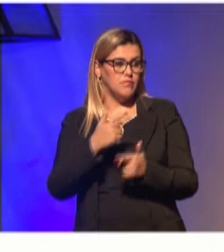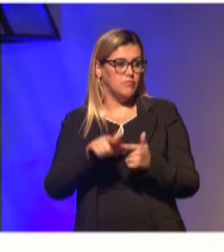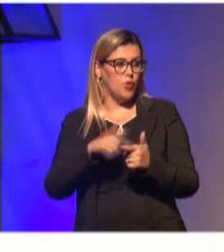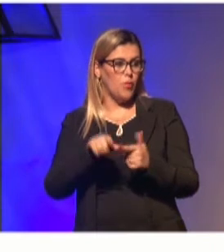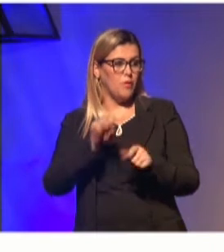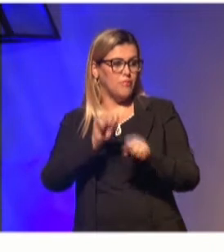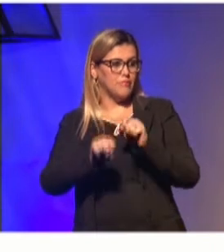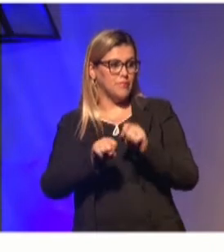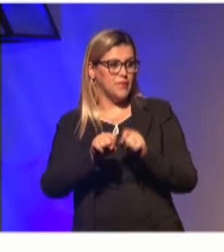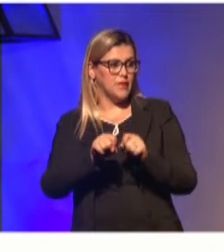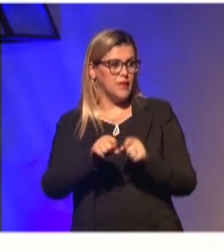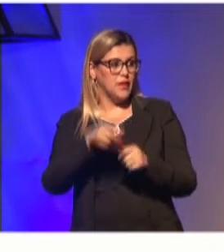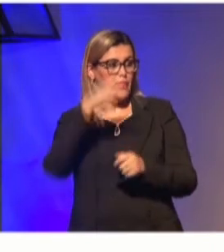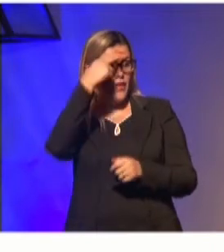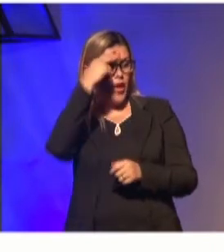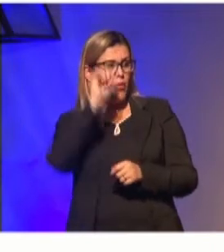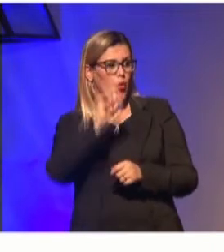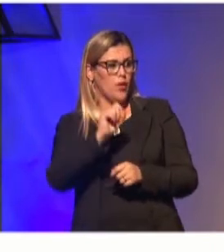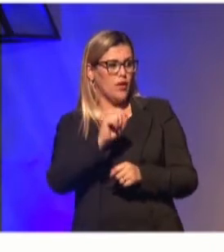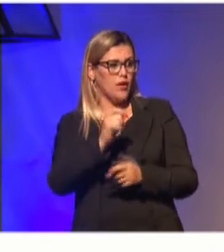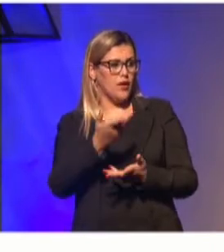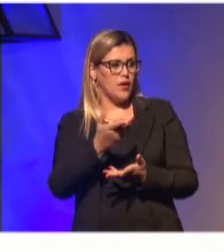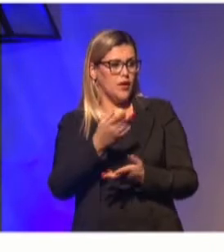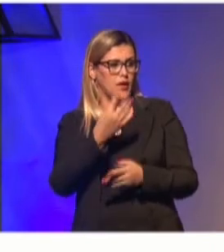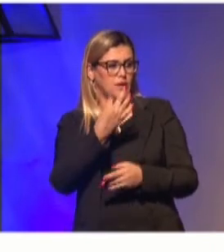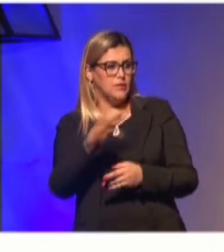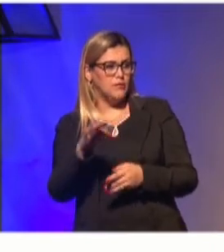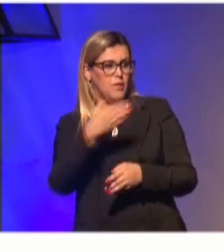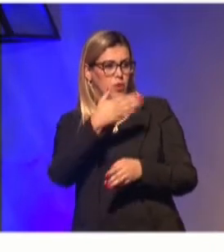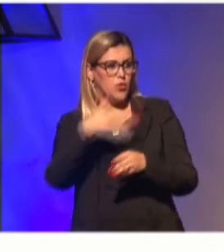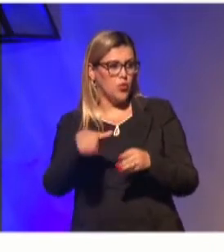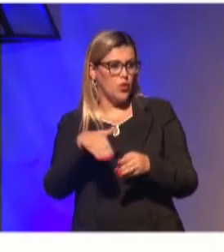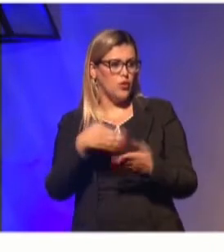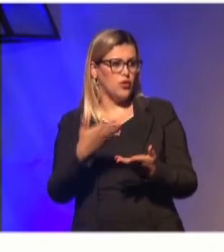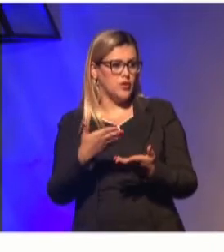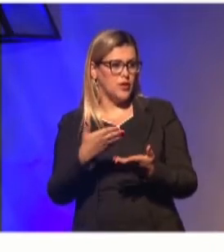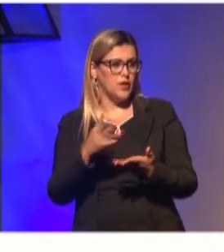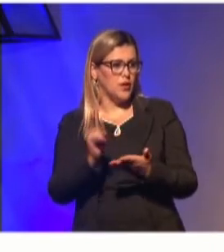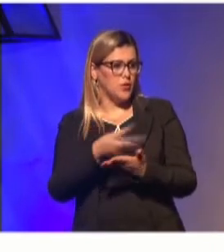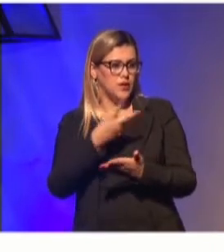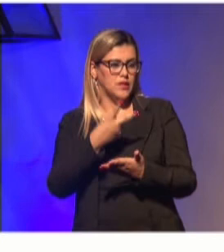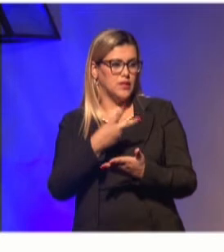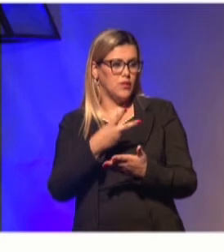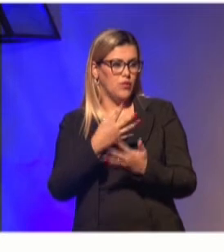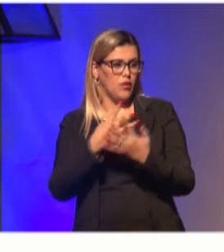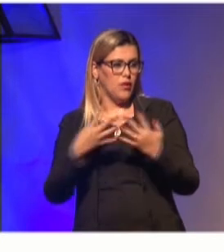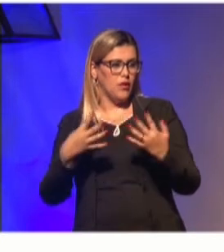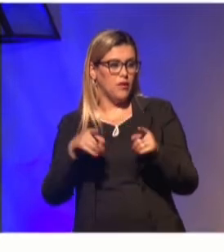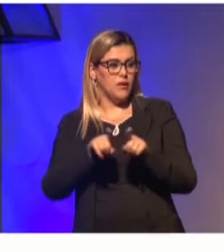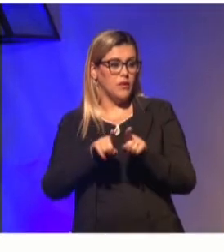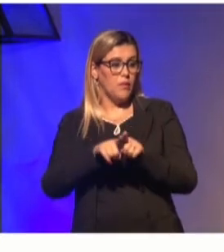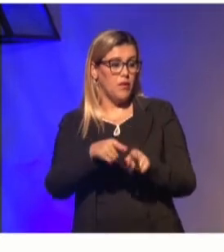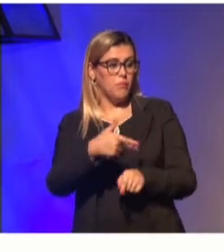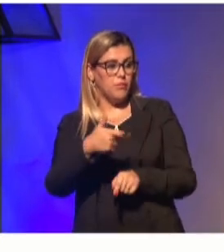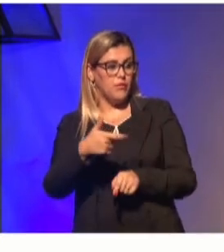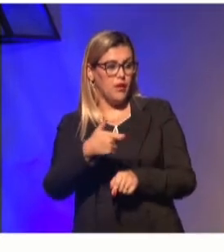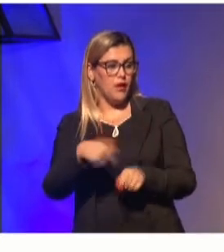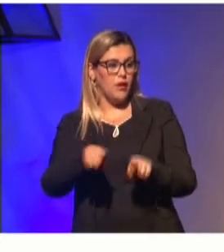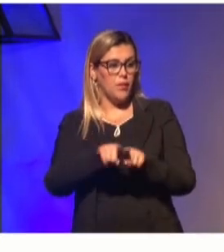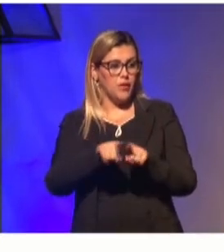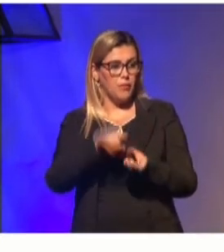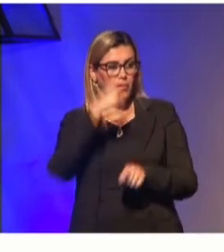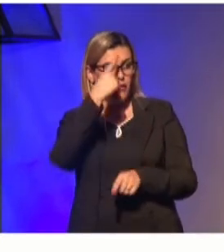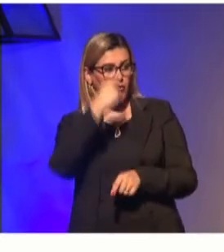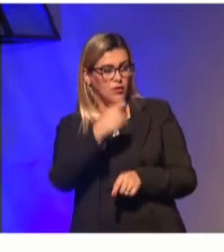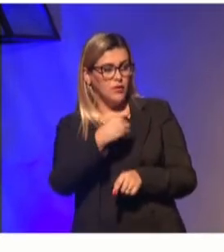ou atraumáticas. Traumáticas, ferimentos cortantes, como arma branca, vidro, serra, ferimentos por arma de fogo,